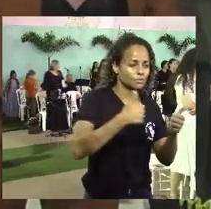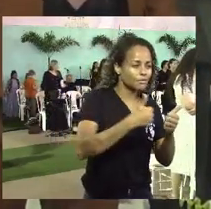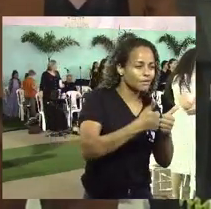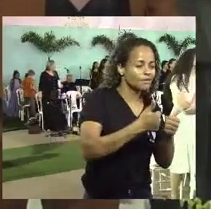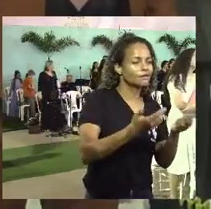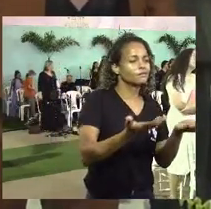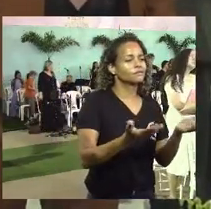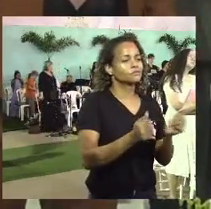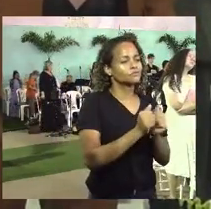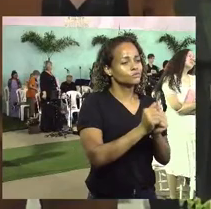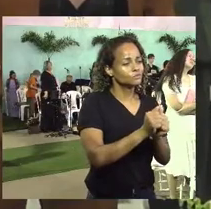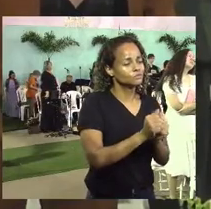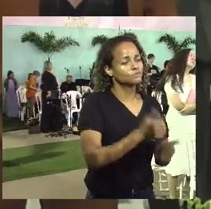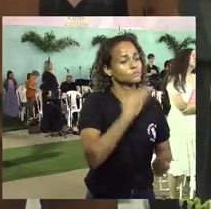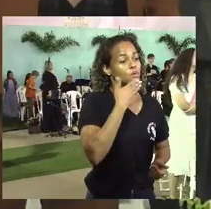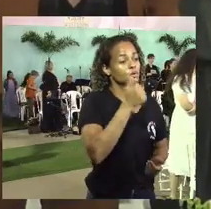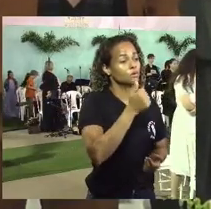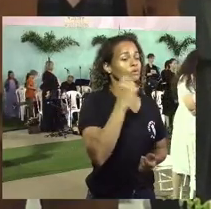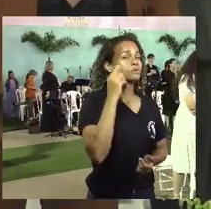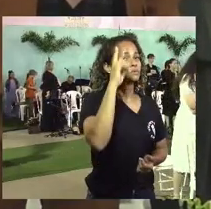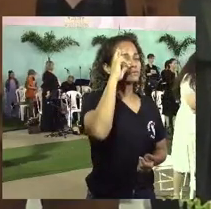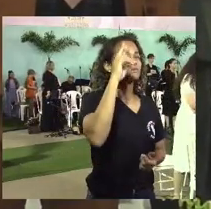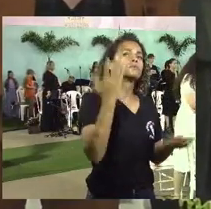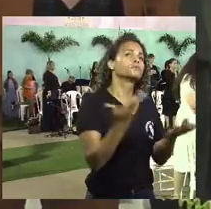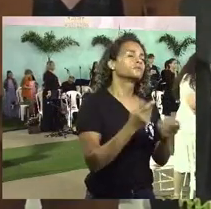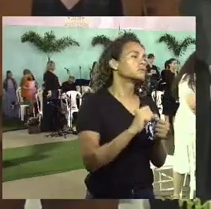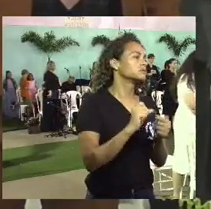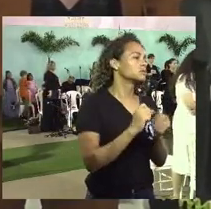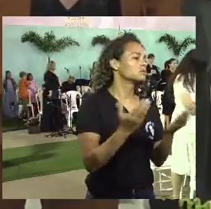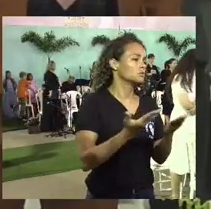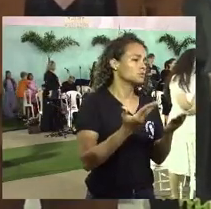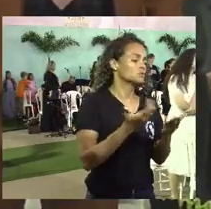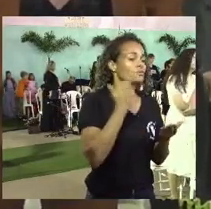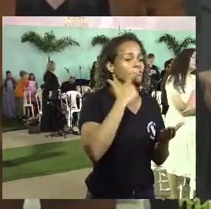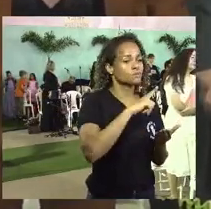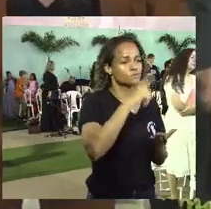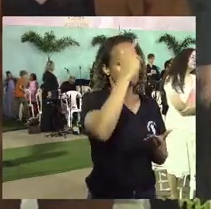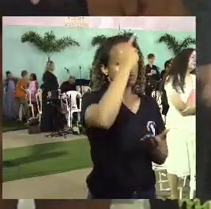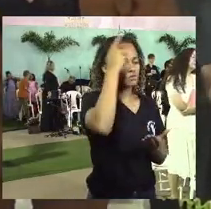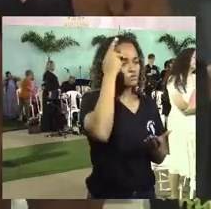possa fazer um grande colheita em nosso meio